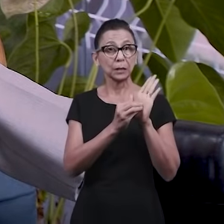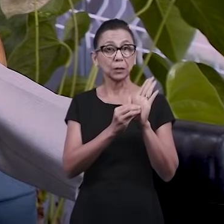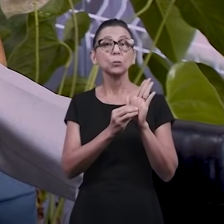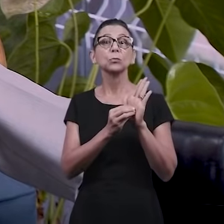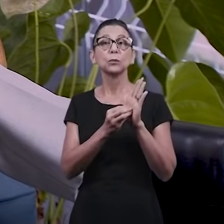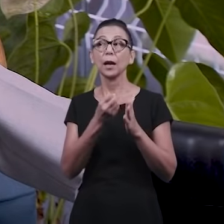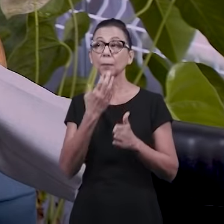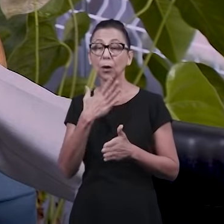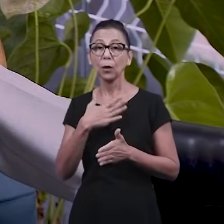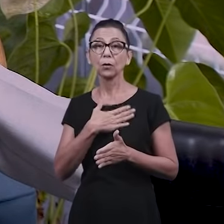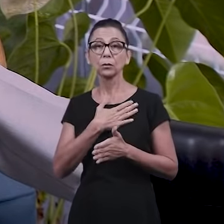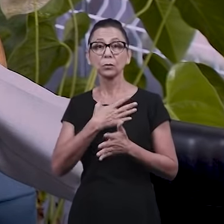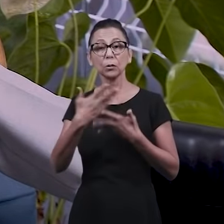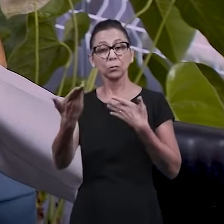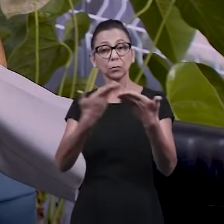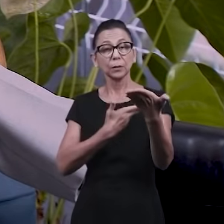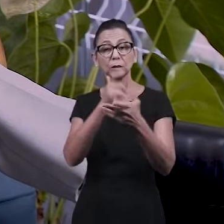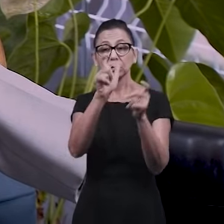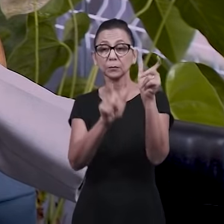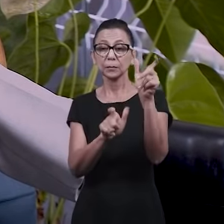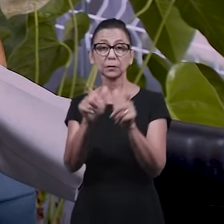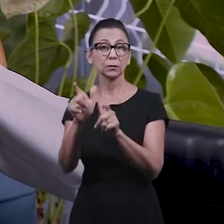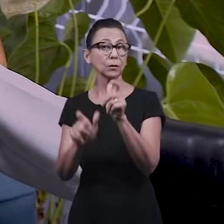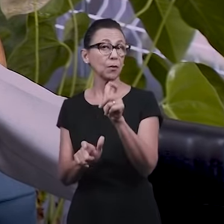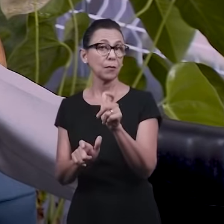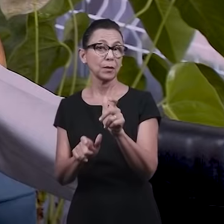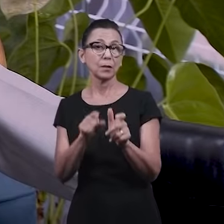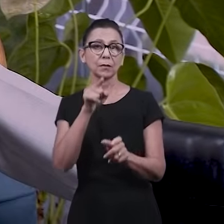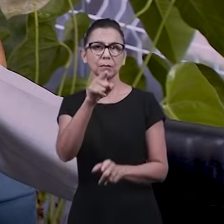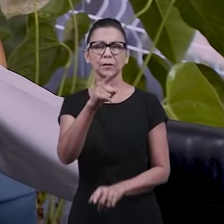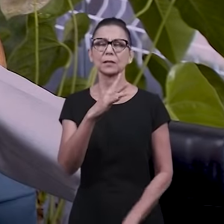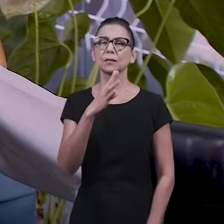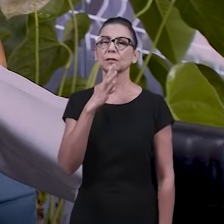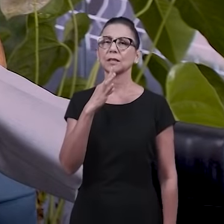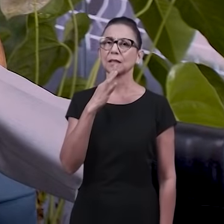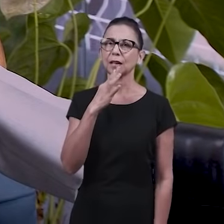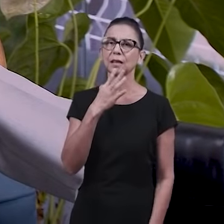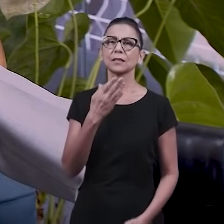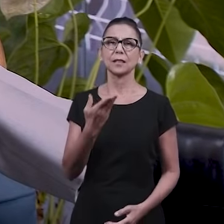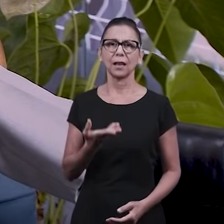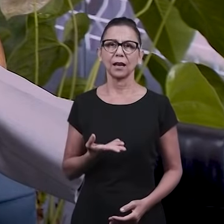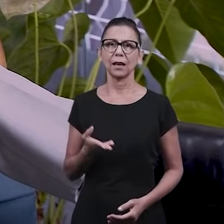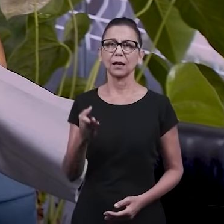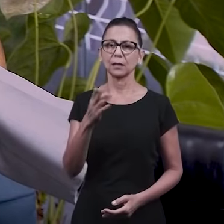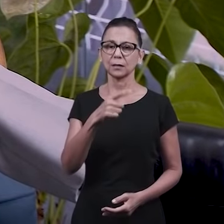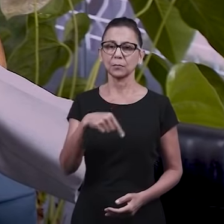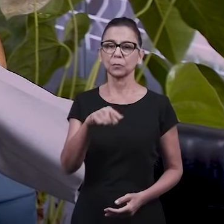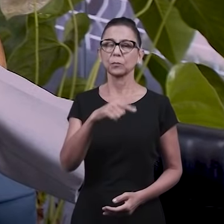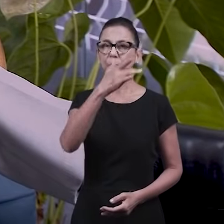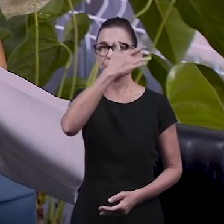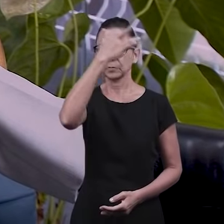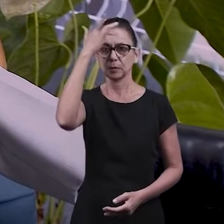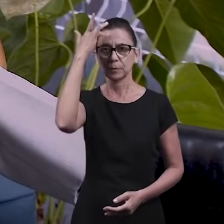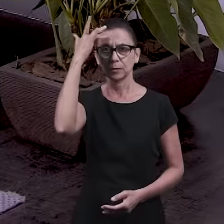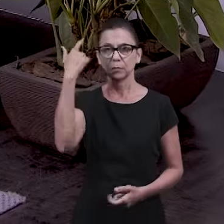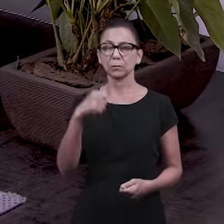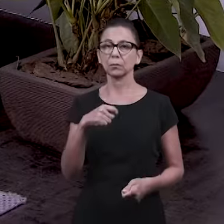É simples, é muito rápido e pode levar muitos a conhecerem a verdade da Palavra de